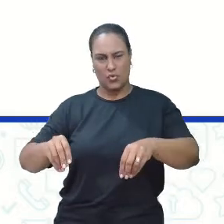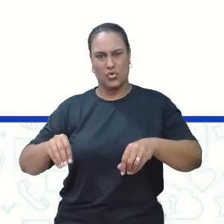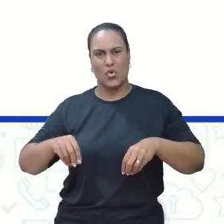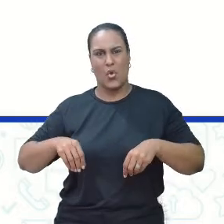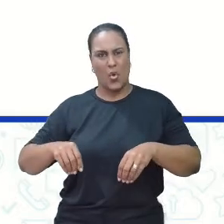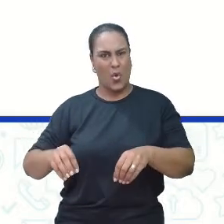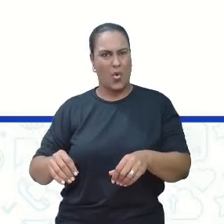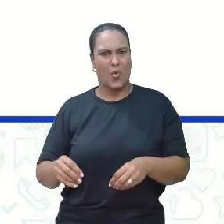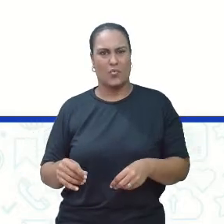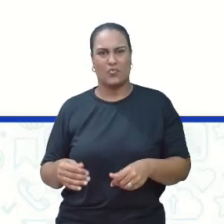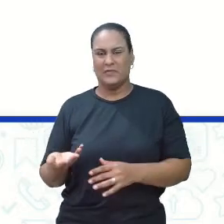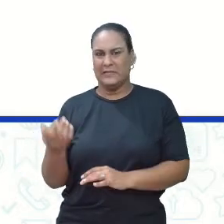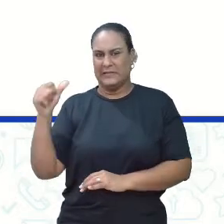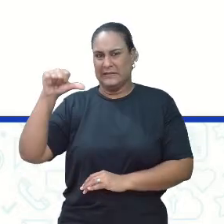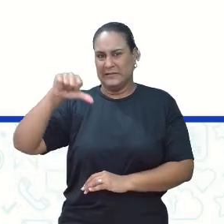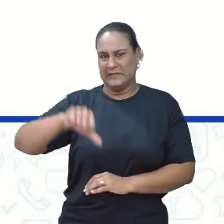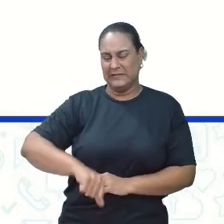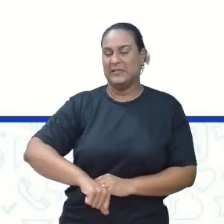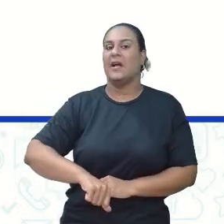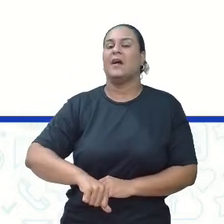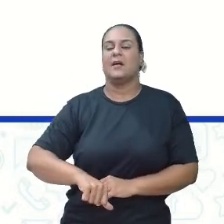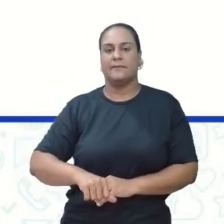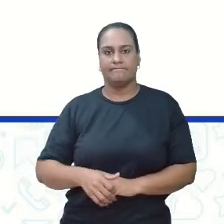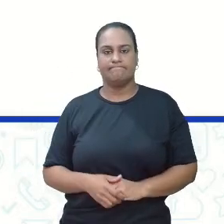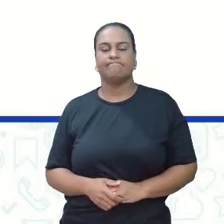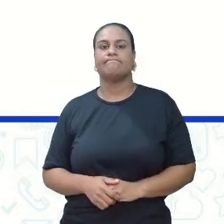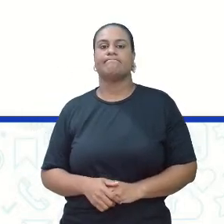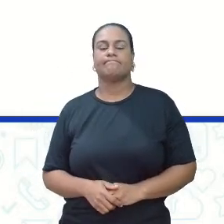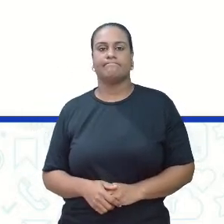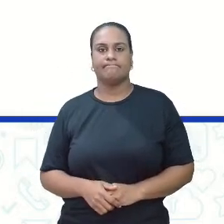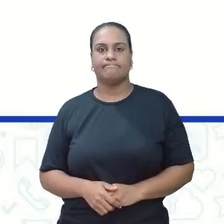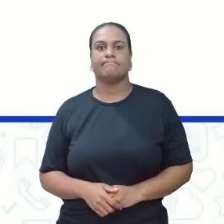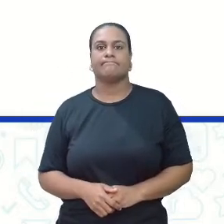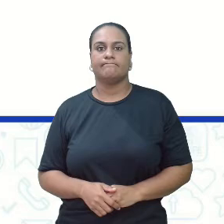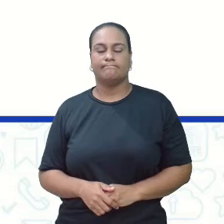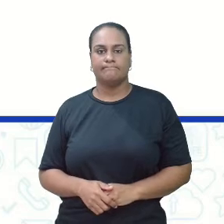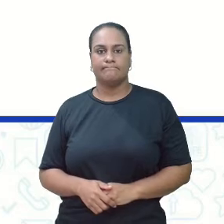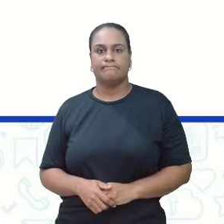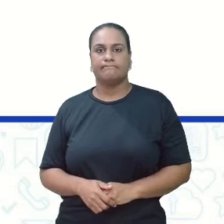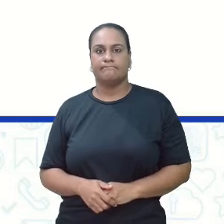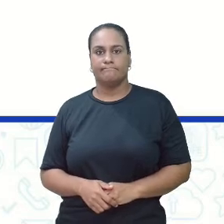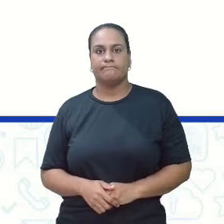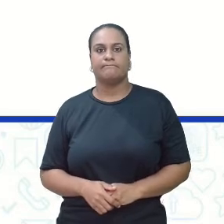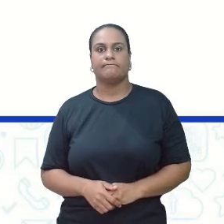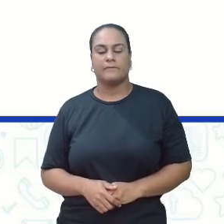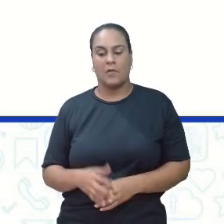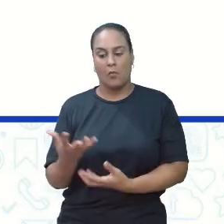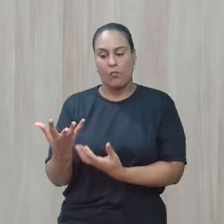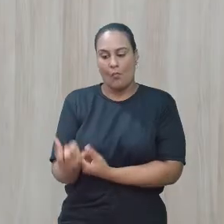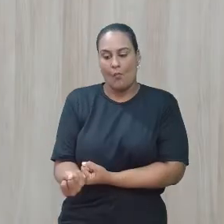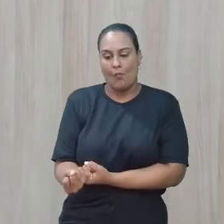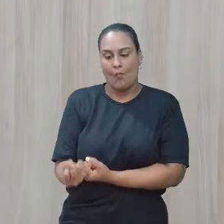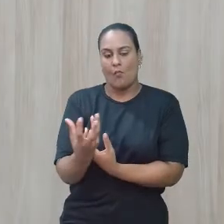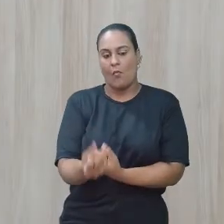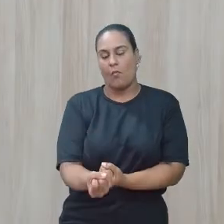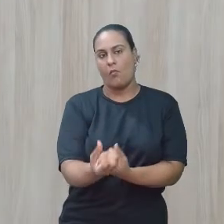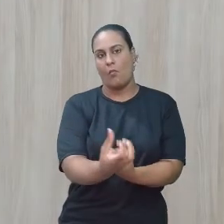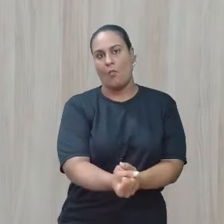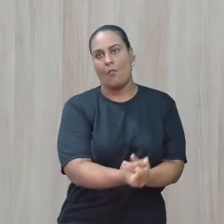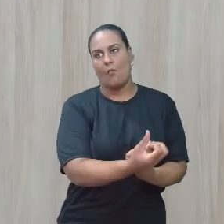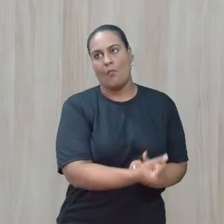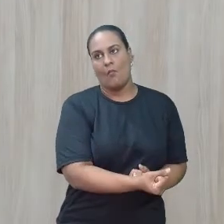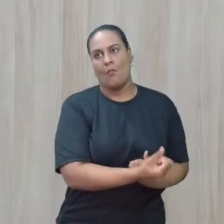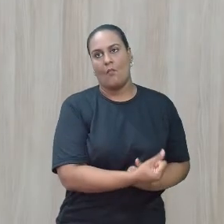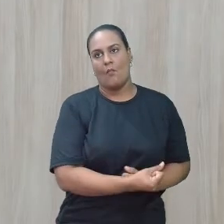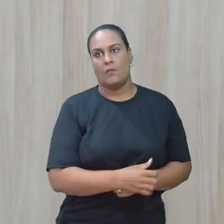sua biodiversidade, empobrecendo o solo e tudo mais, e aí se tornando mais deserta, né? O processo de